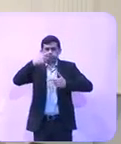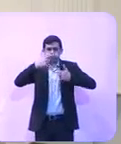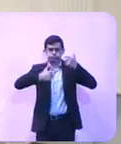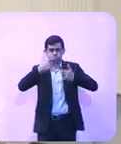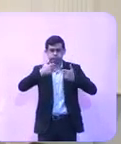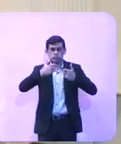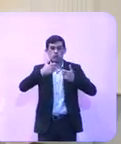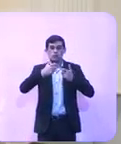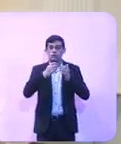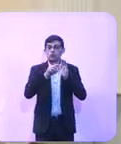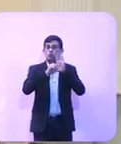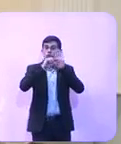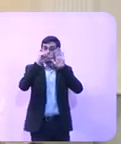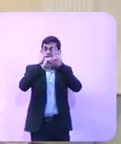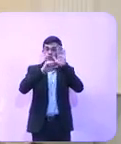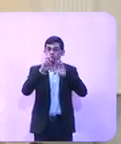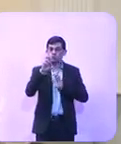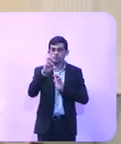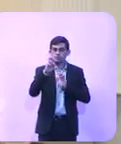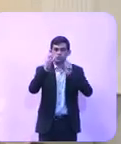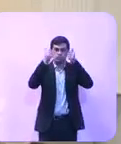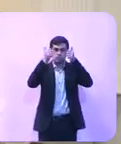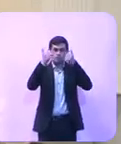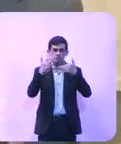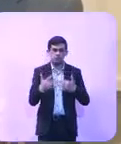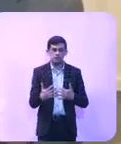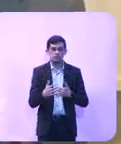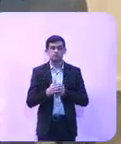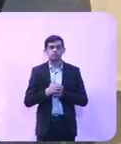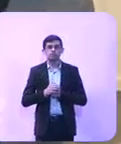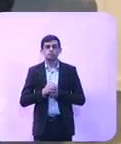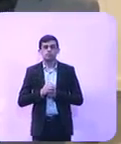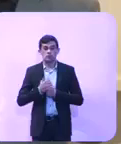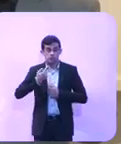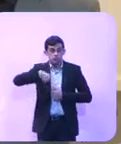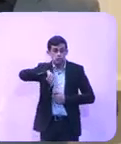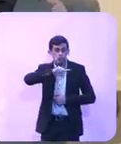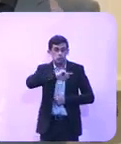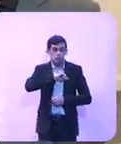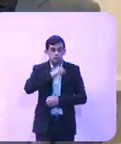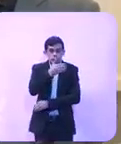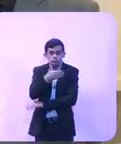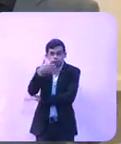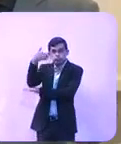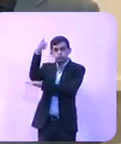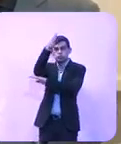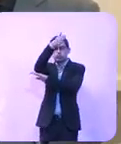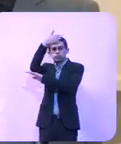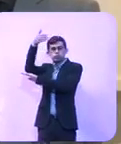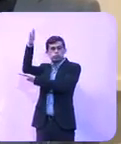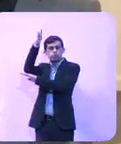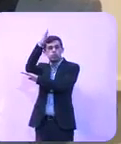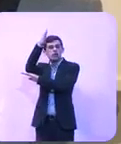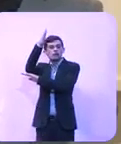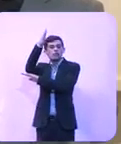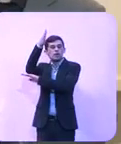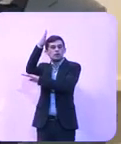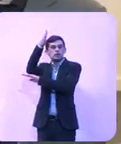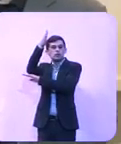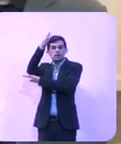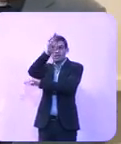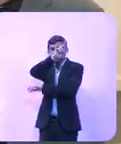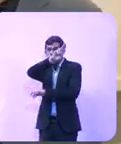ela está baseada no versículo 5, que diz assim: ergueremos as nossas bandeiras